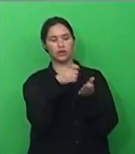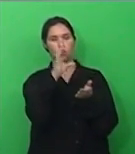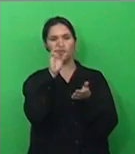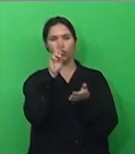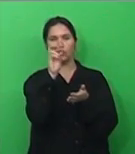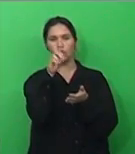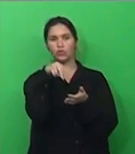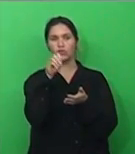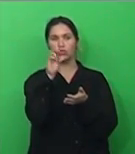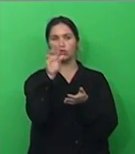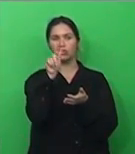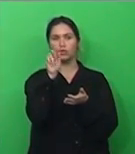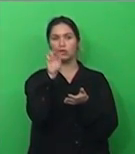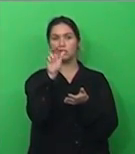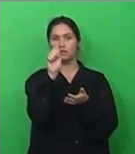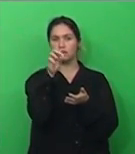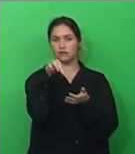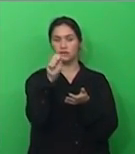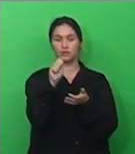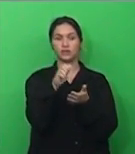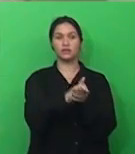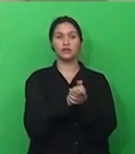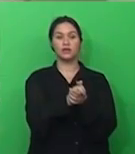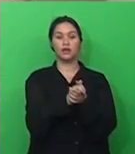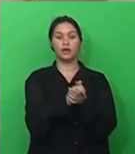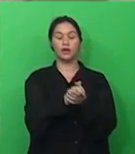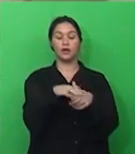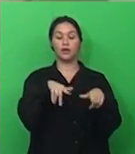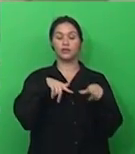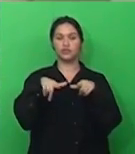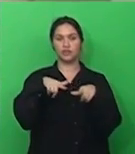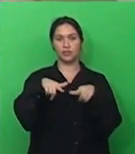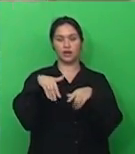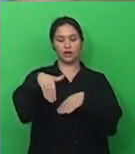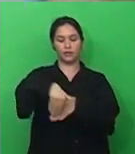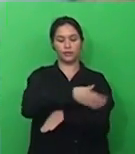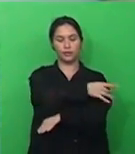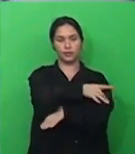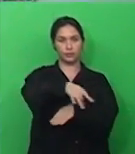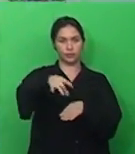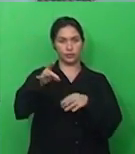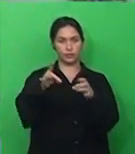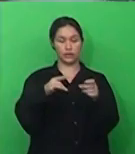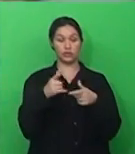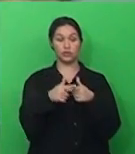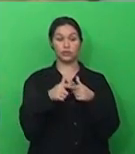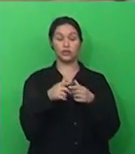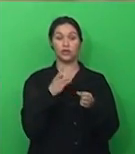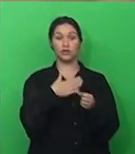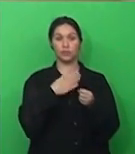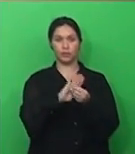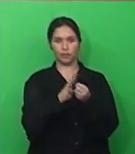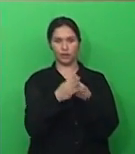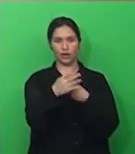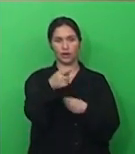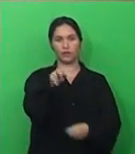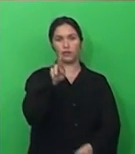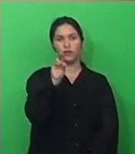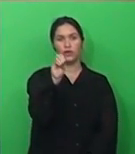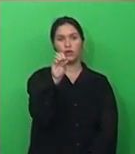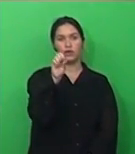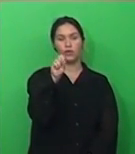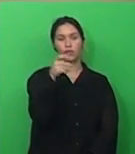bairro. Porque hoje nós temos lá na Grande Próspera o vereador Moacir Dajori, que convive lá no dia a dia, e muitos de vocês, o